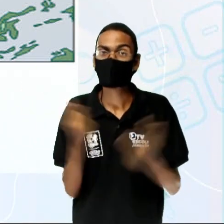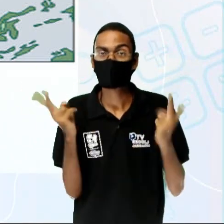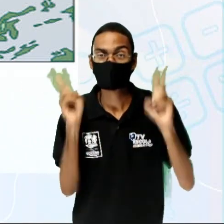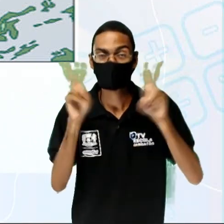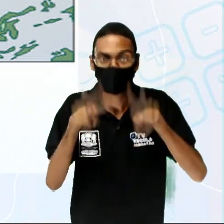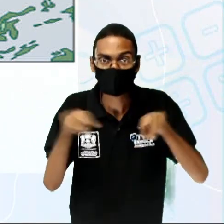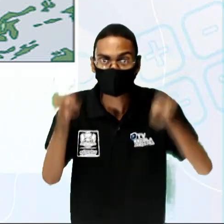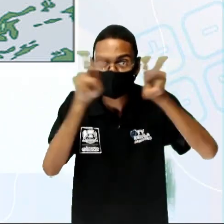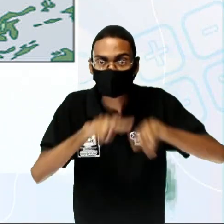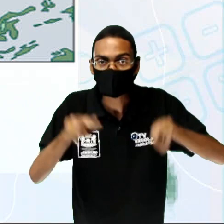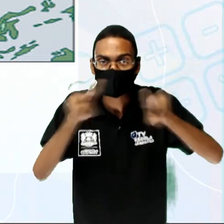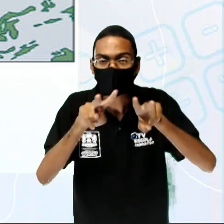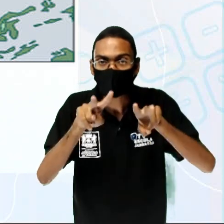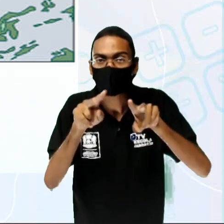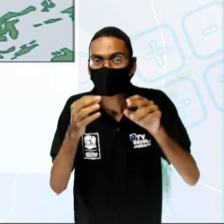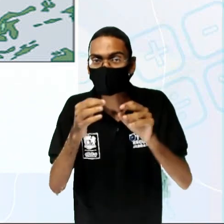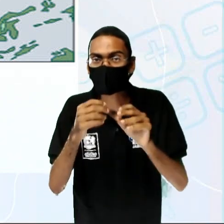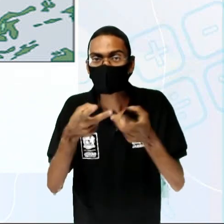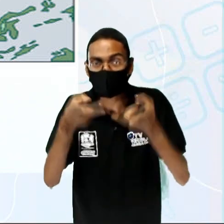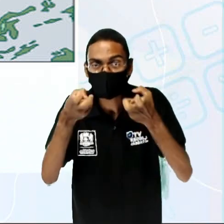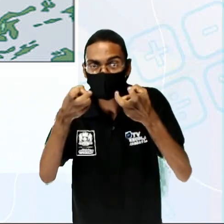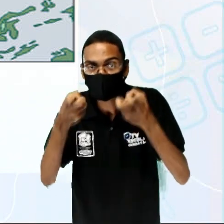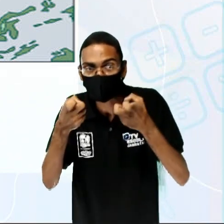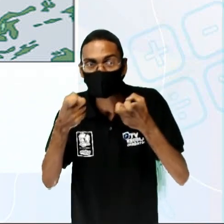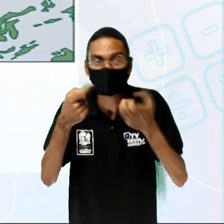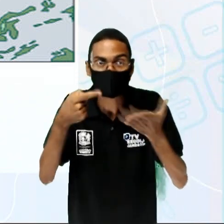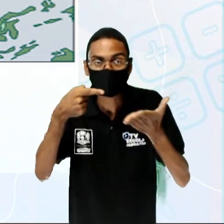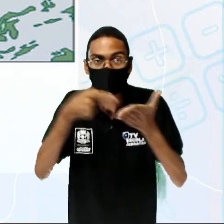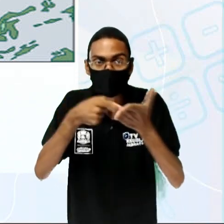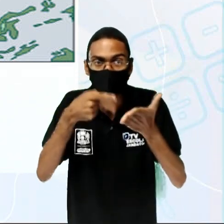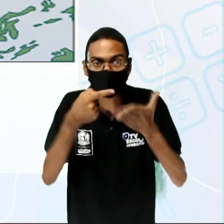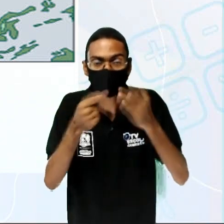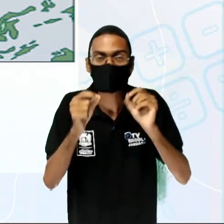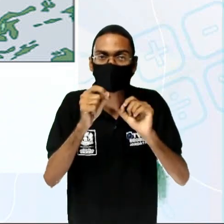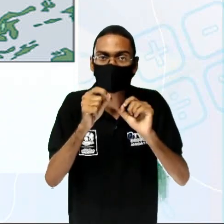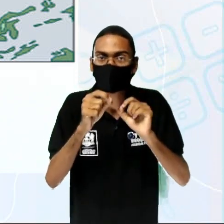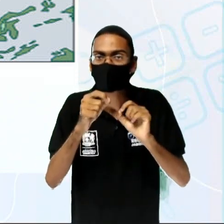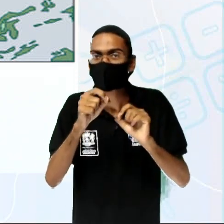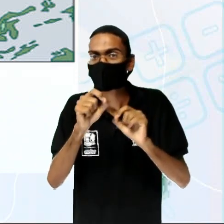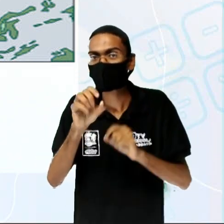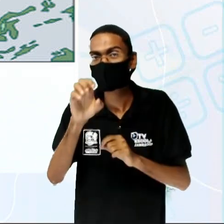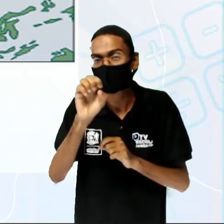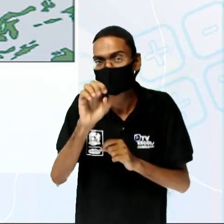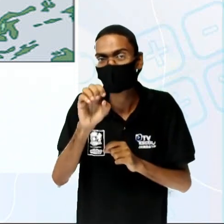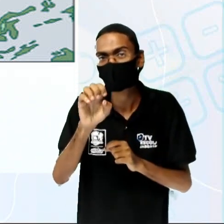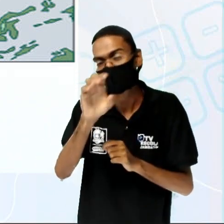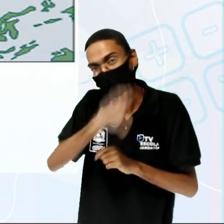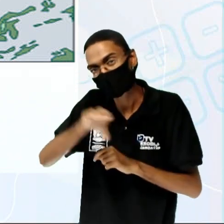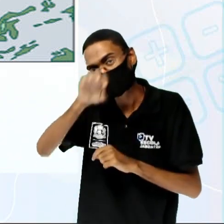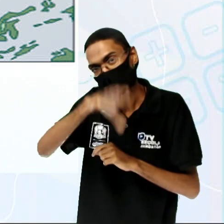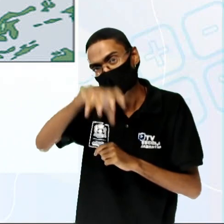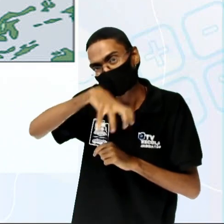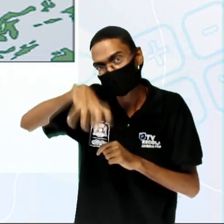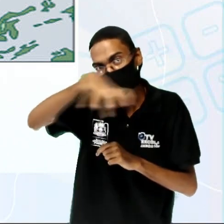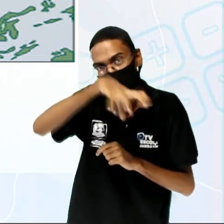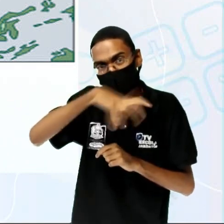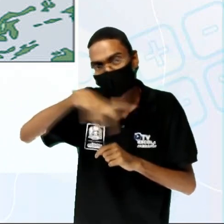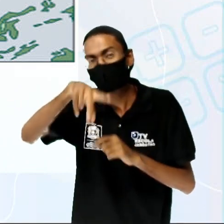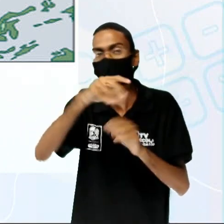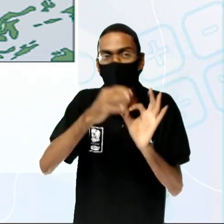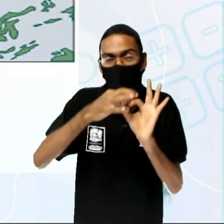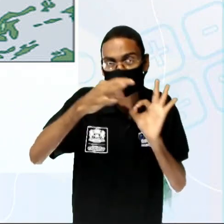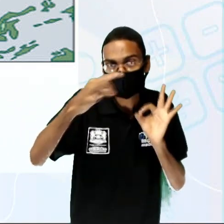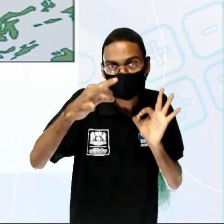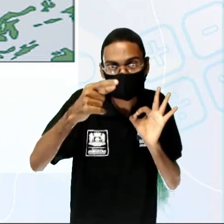distribuição dessa vegetação, né, pelo continente. Então, conforme a gente viu anteriormente, tundra